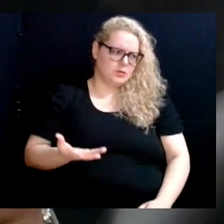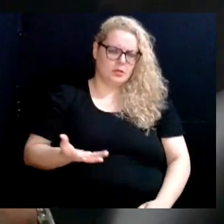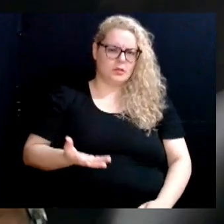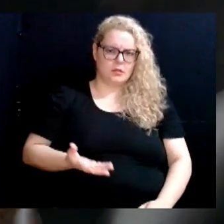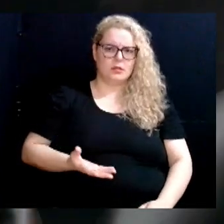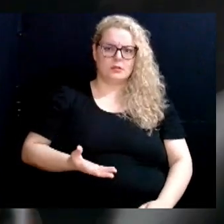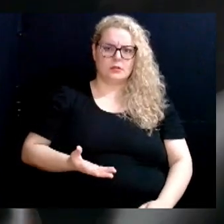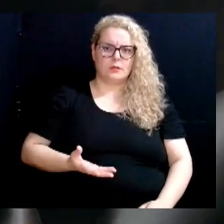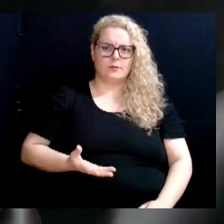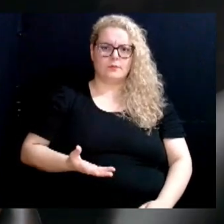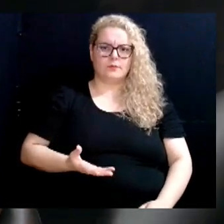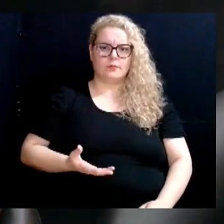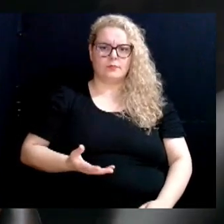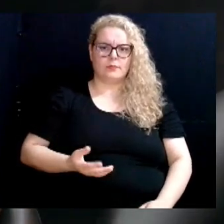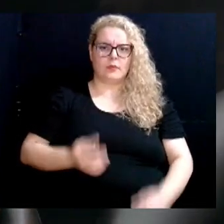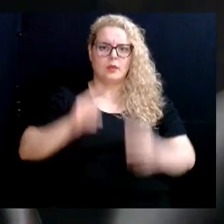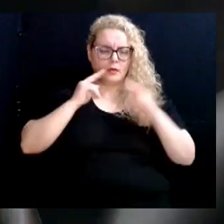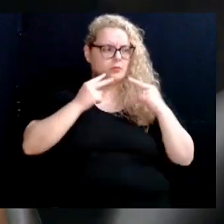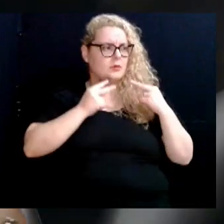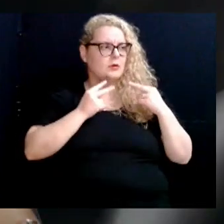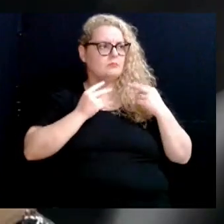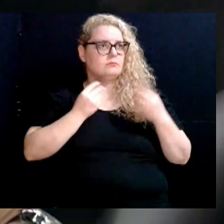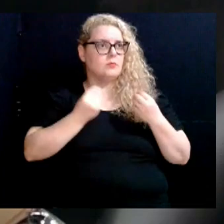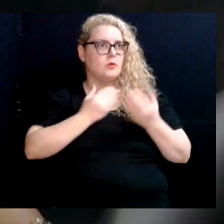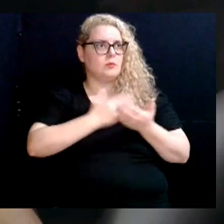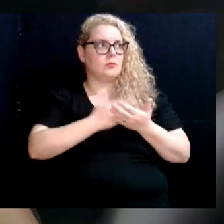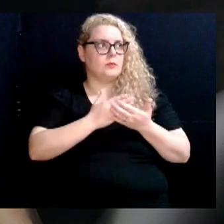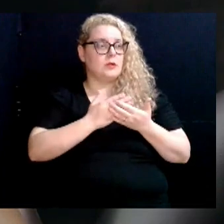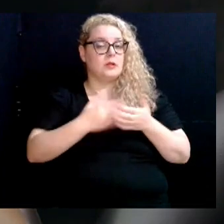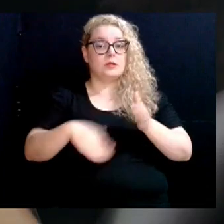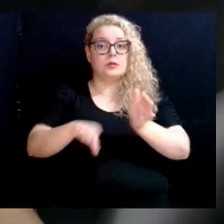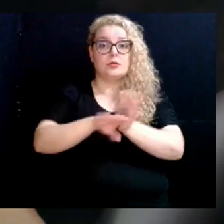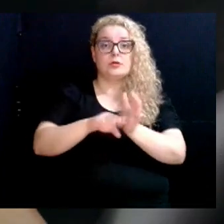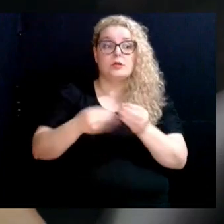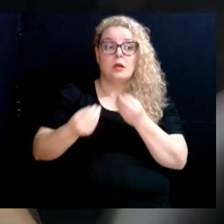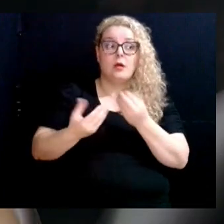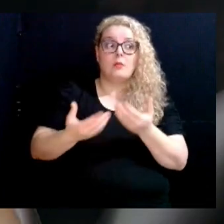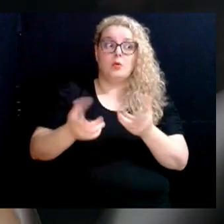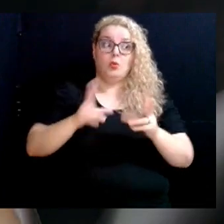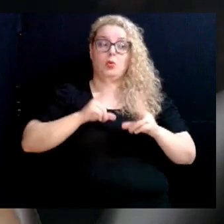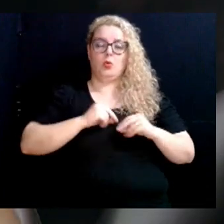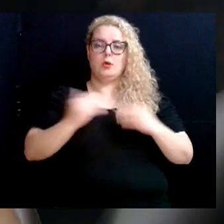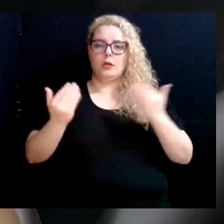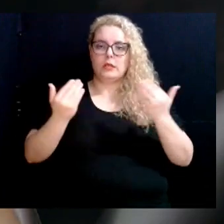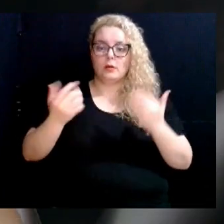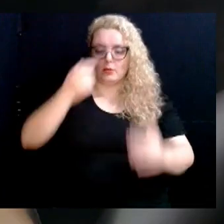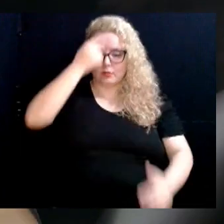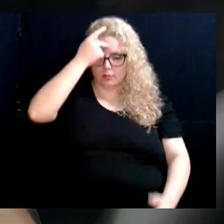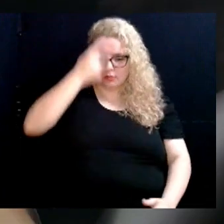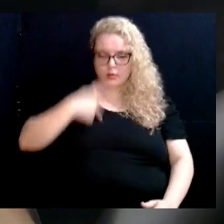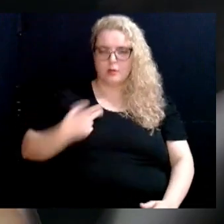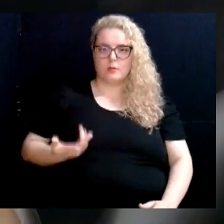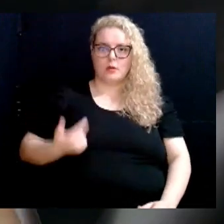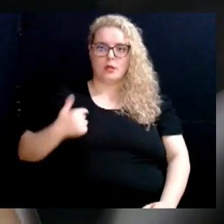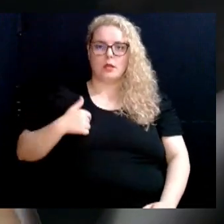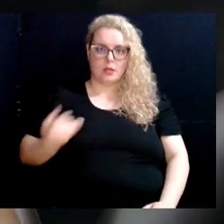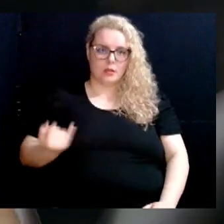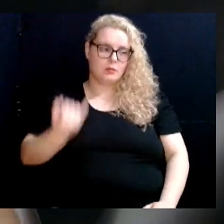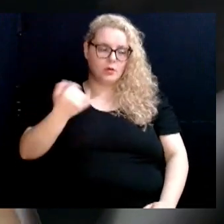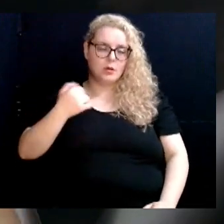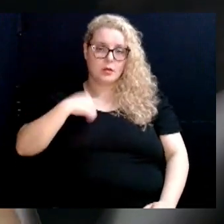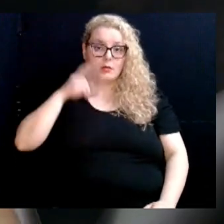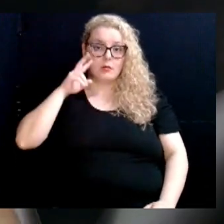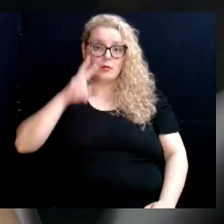olhar no retrovisor e ver de onde você saiu e até onde você conseguiu chegar. Isso é muito importante, né? Eu vejo que é importante você